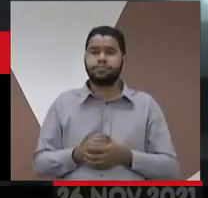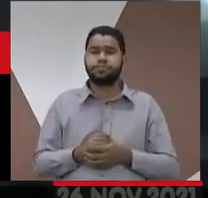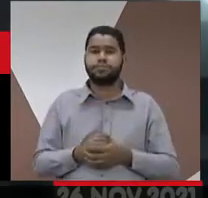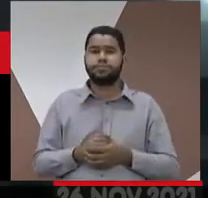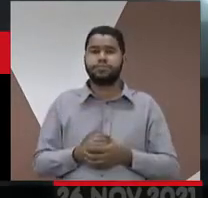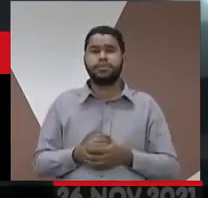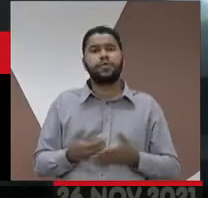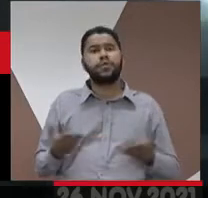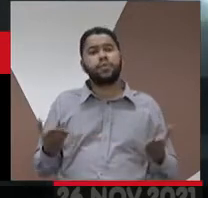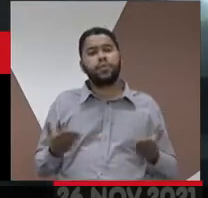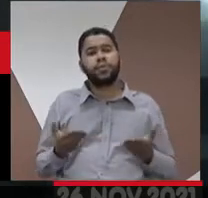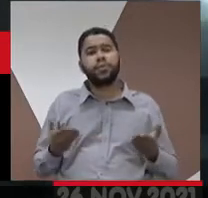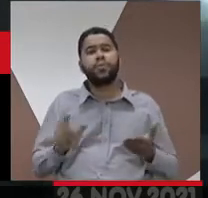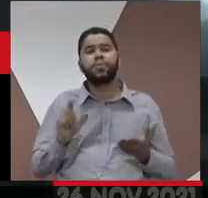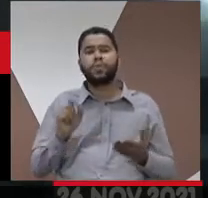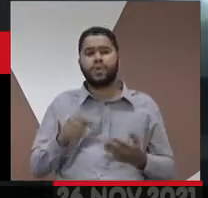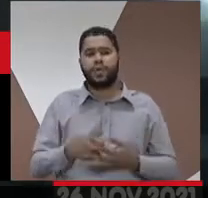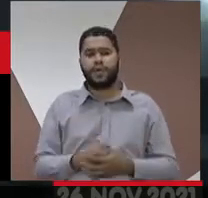presente